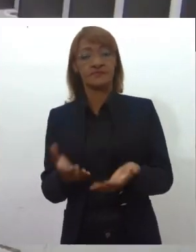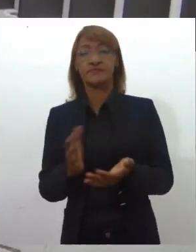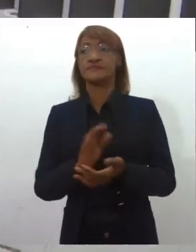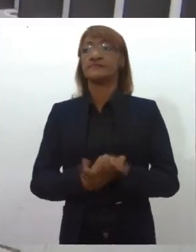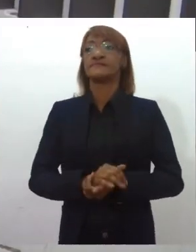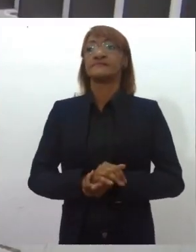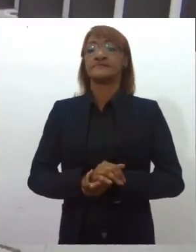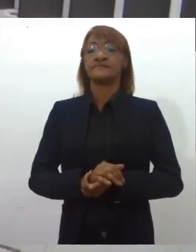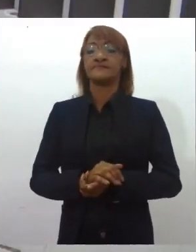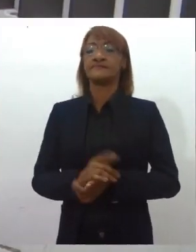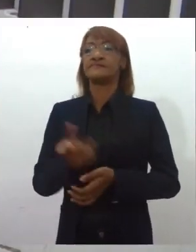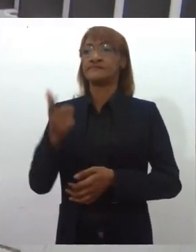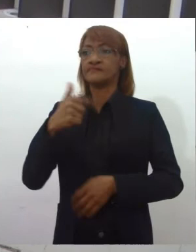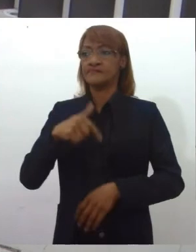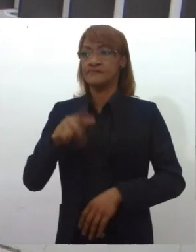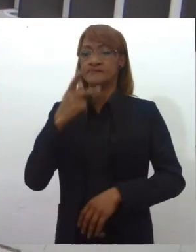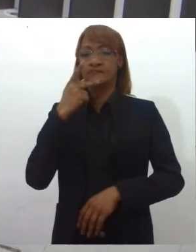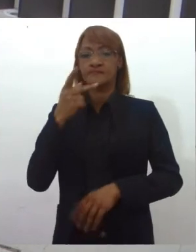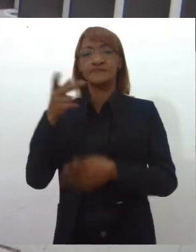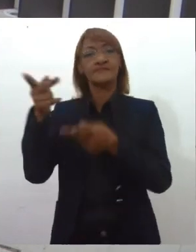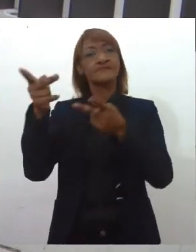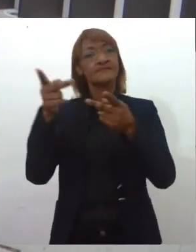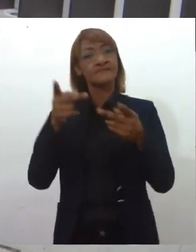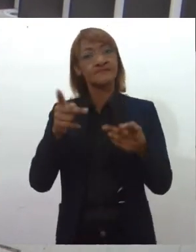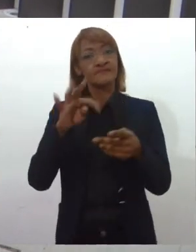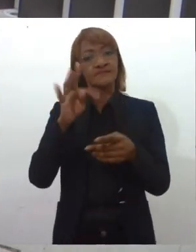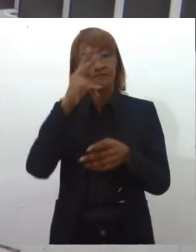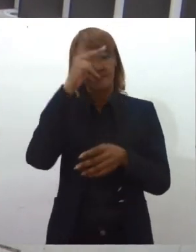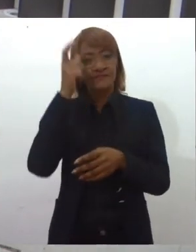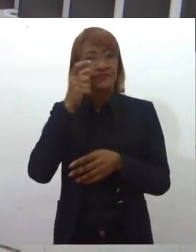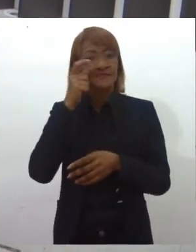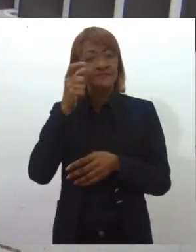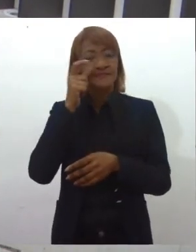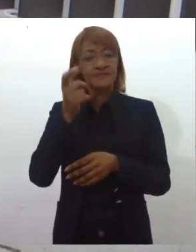gente, né, reforçar, faz o convite para quem tiver interesse em participar.